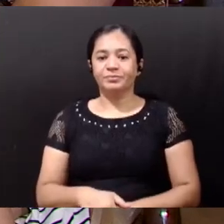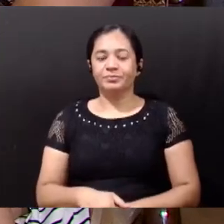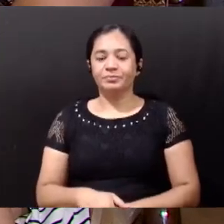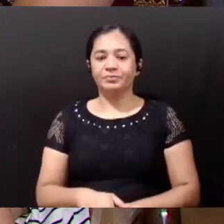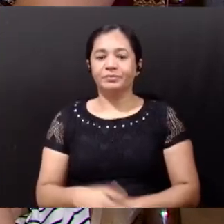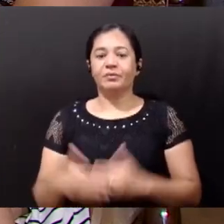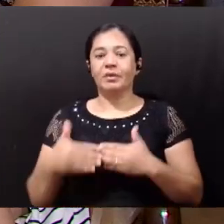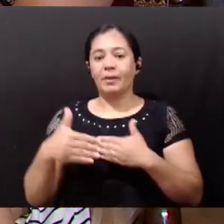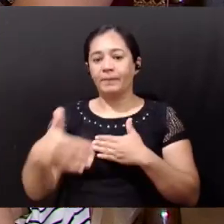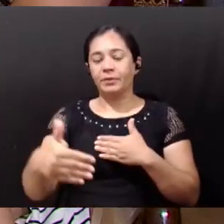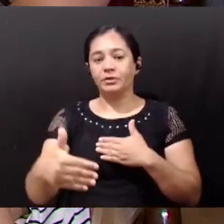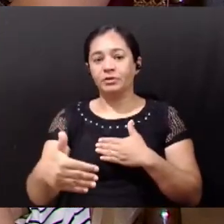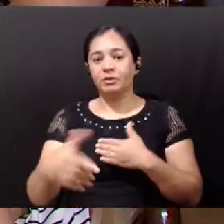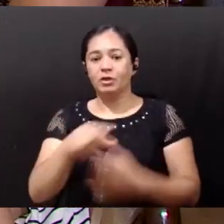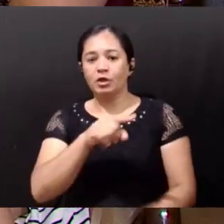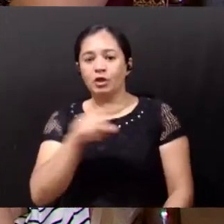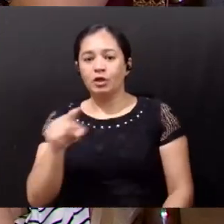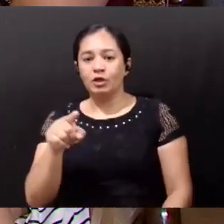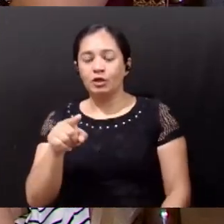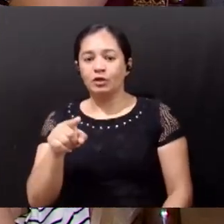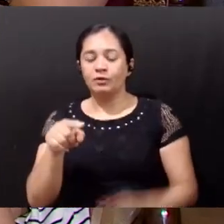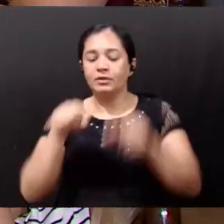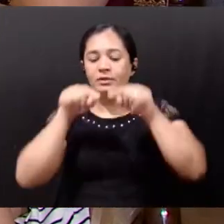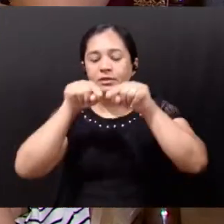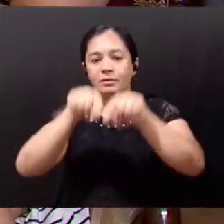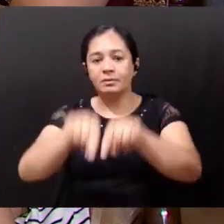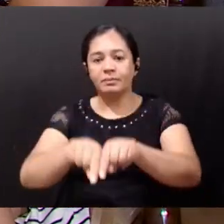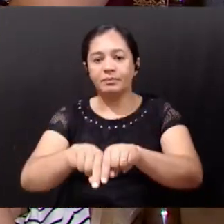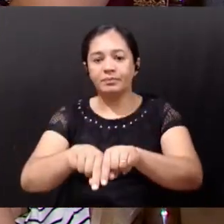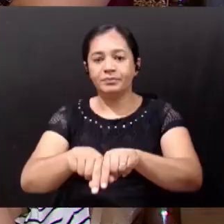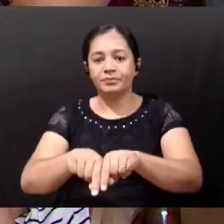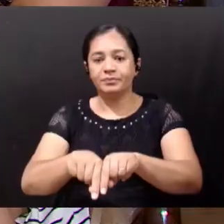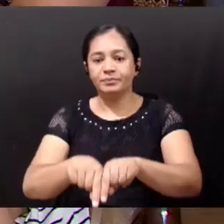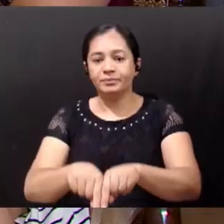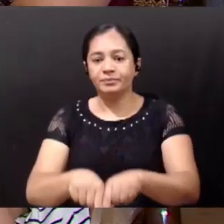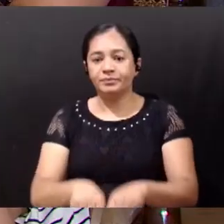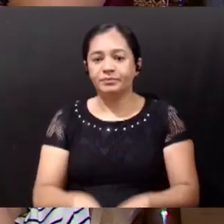fazem então essa parceria e